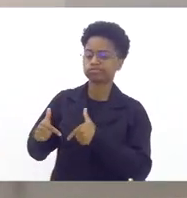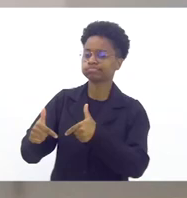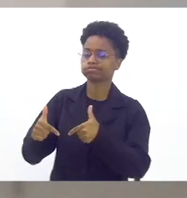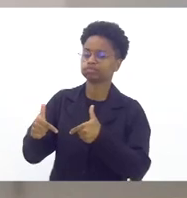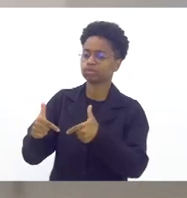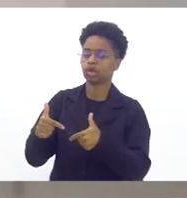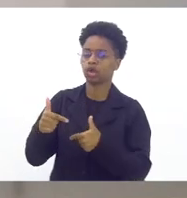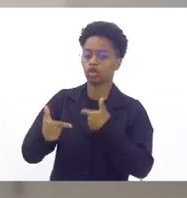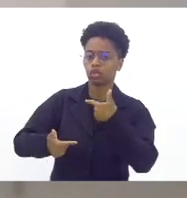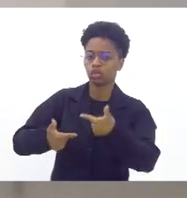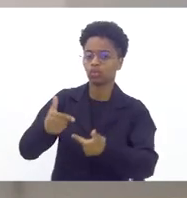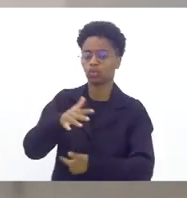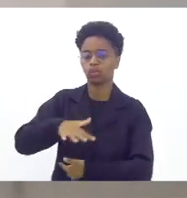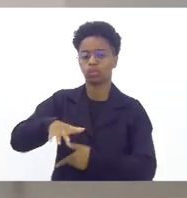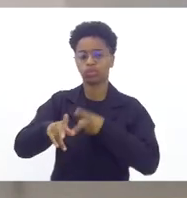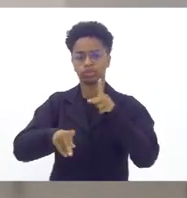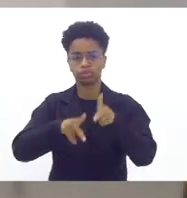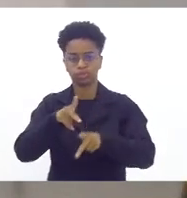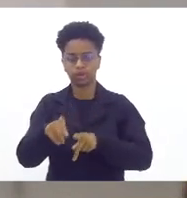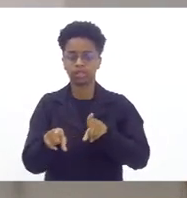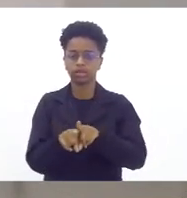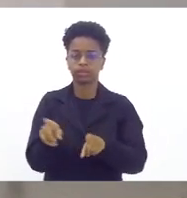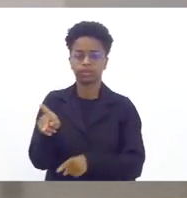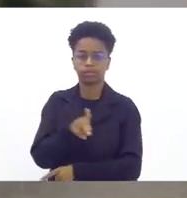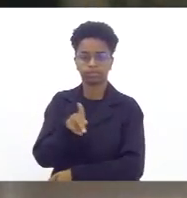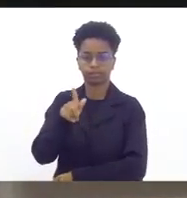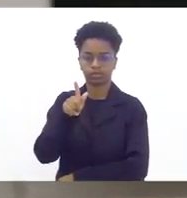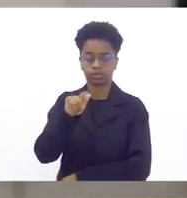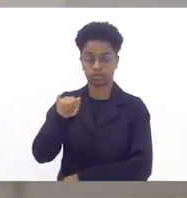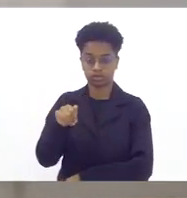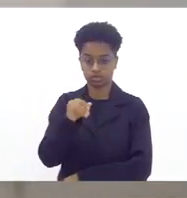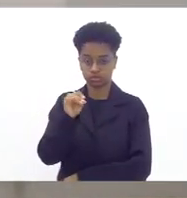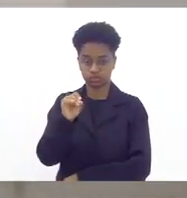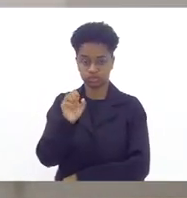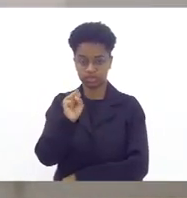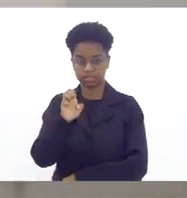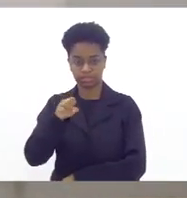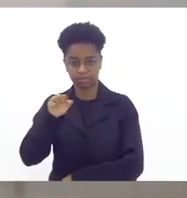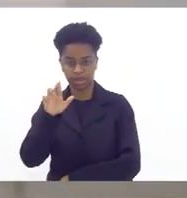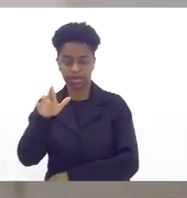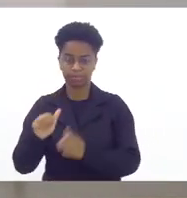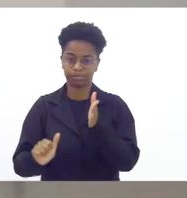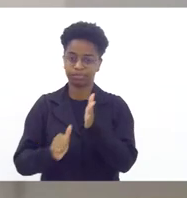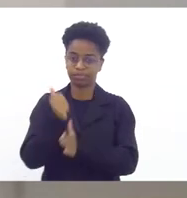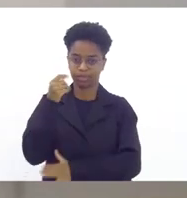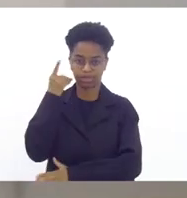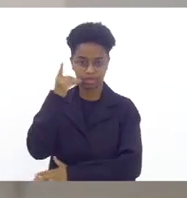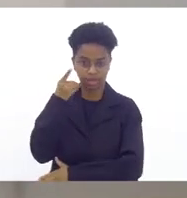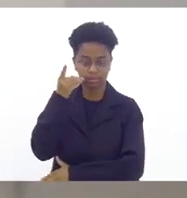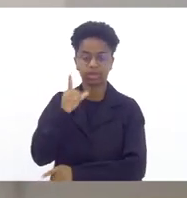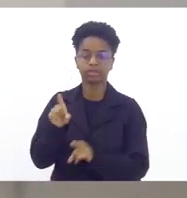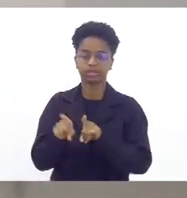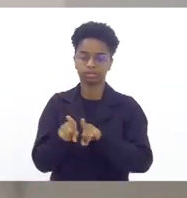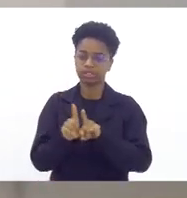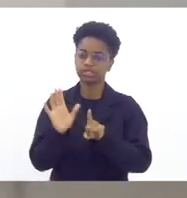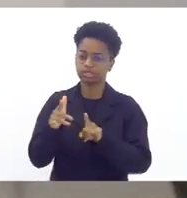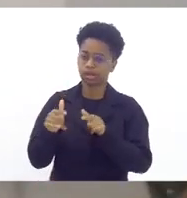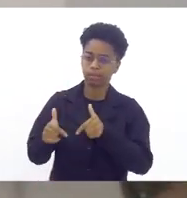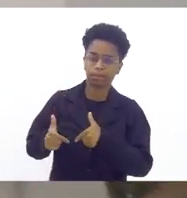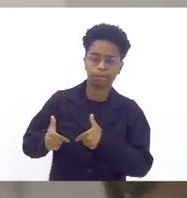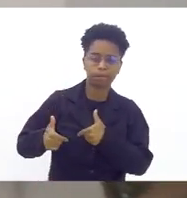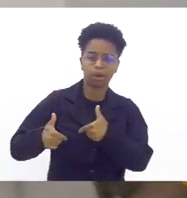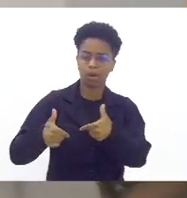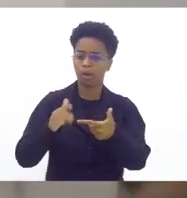populares, e o professor José Márquez está chegando agora no seu primeiro mandato, já despontando como uma das